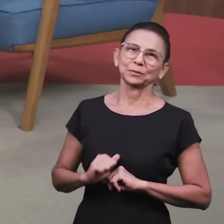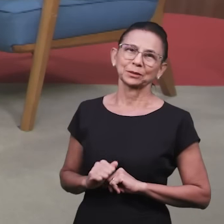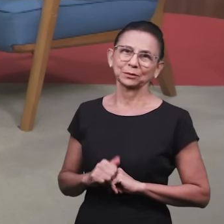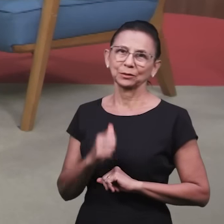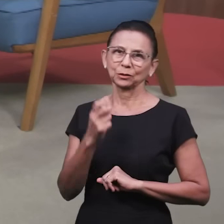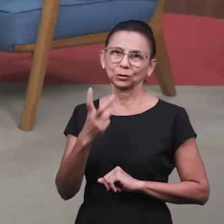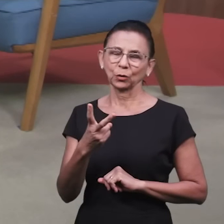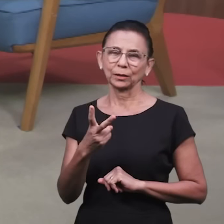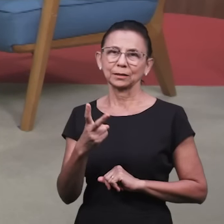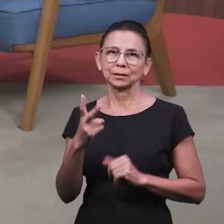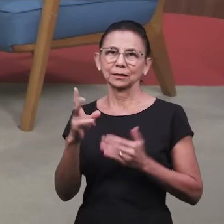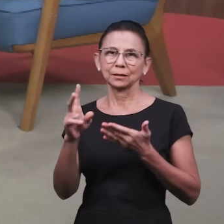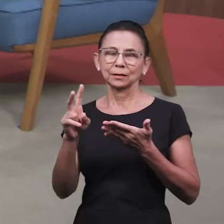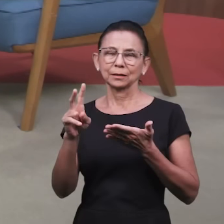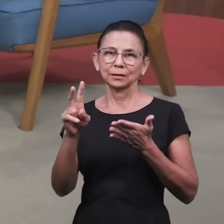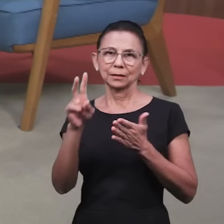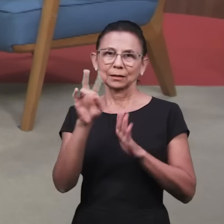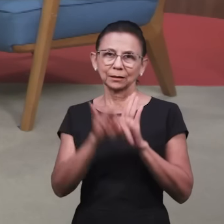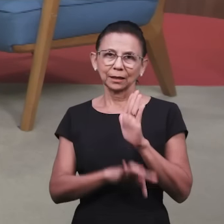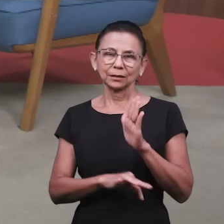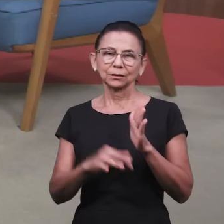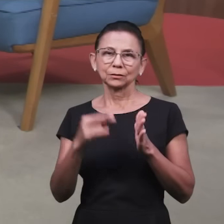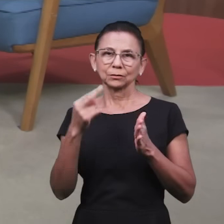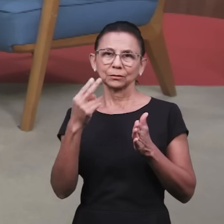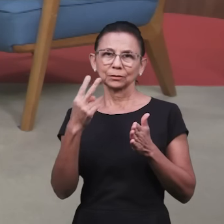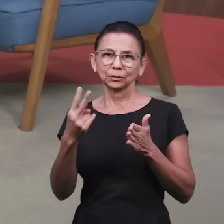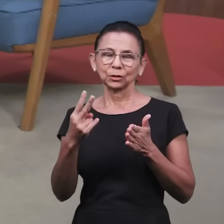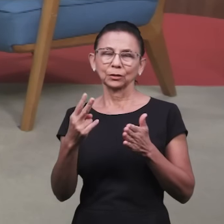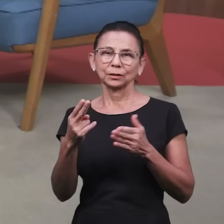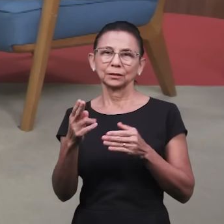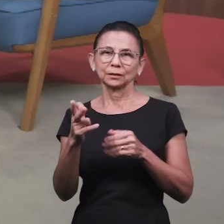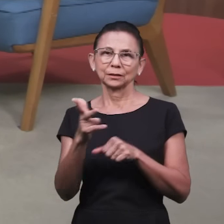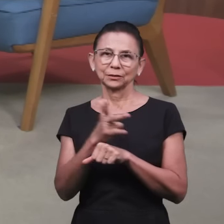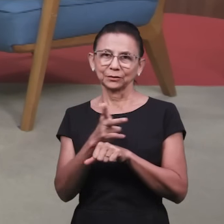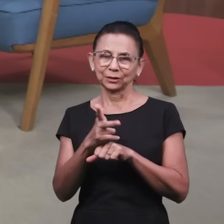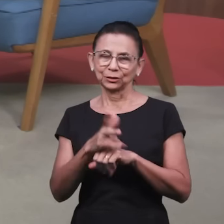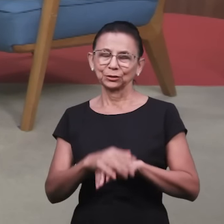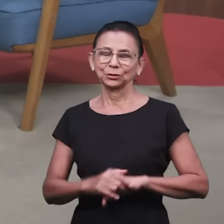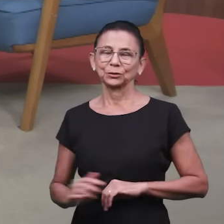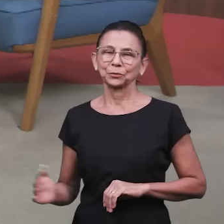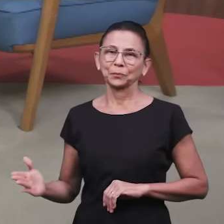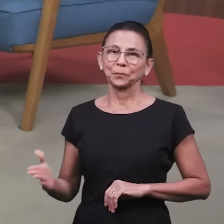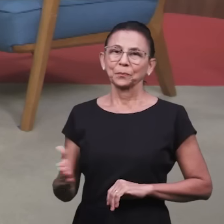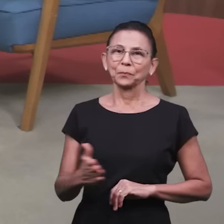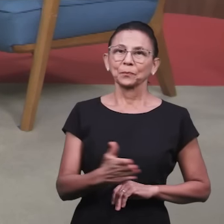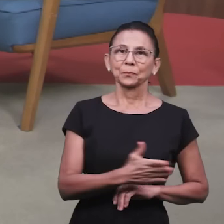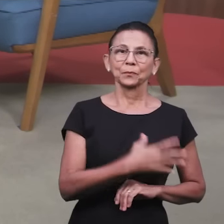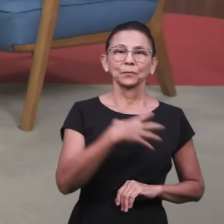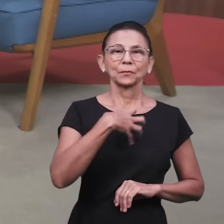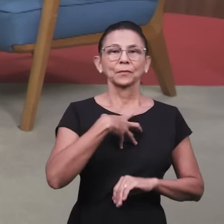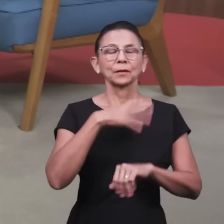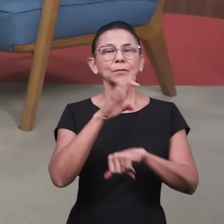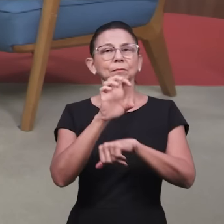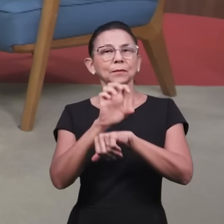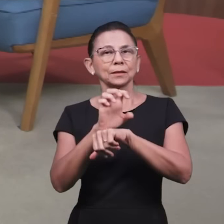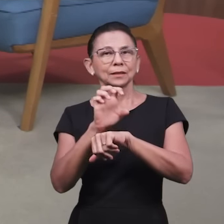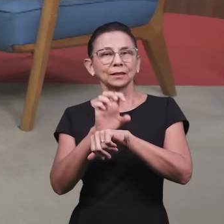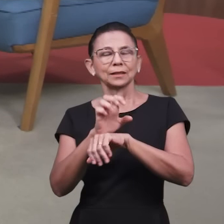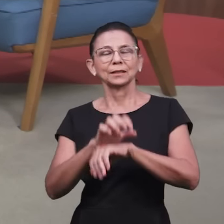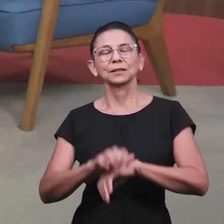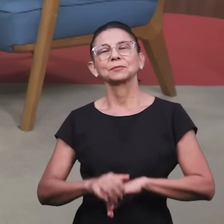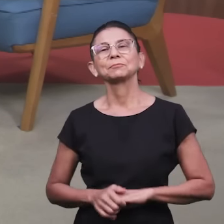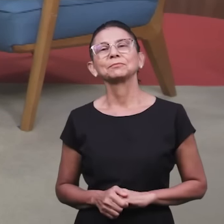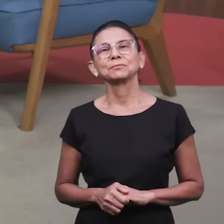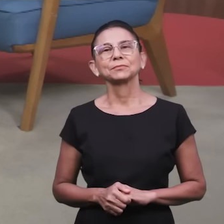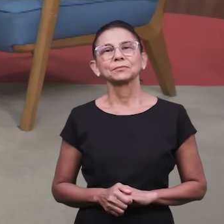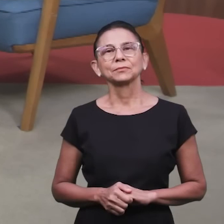traz aqui a cada quadro. A primeira participação, ela vem de Feira de Santana, no estado da Bahia, uma irmã nossa de Feira